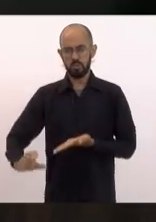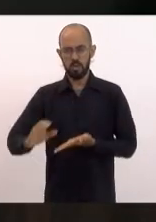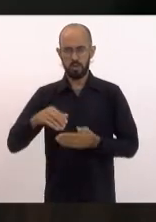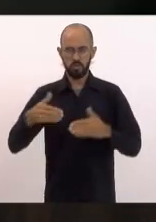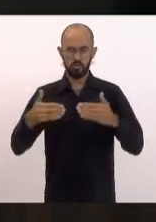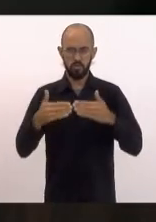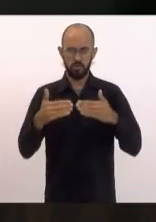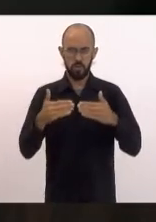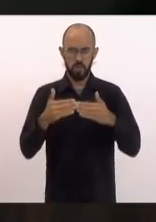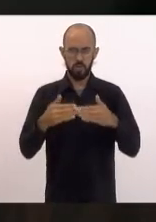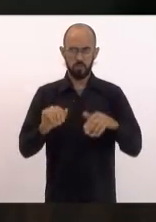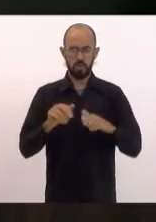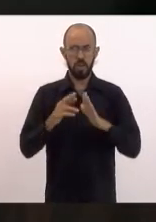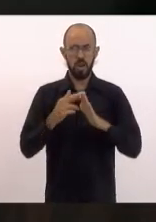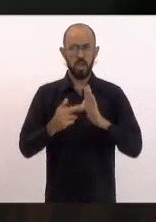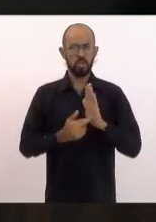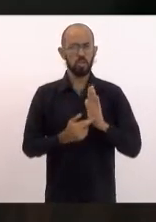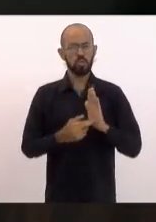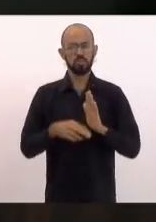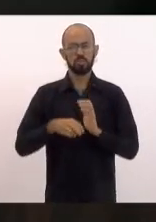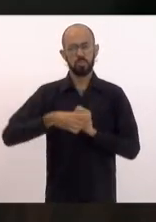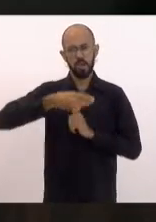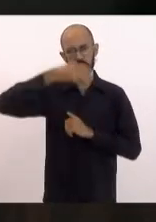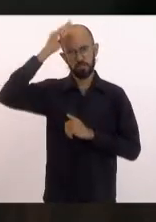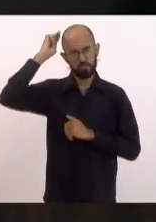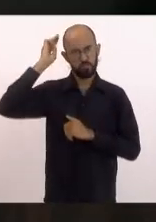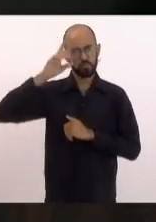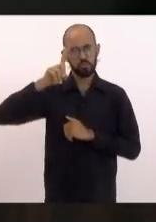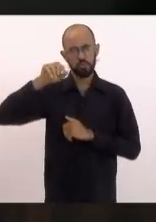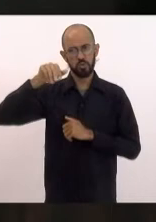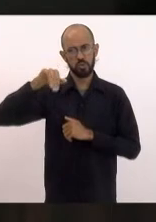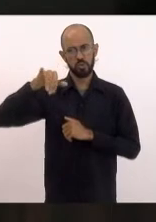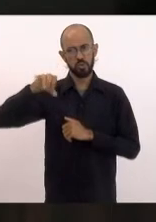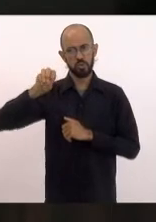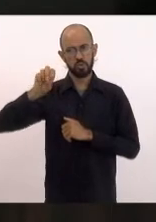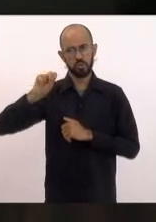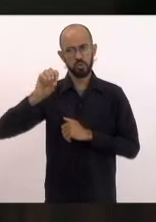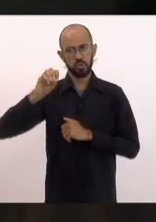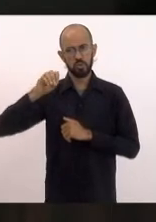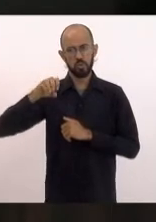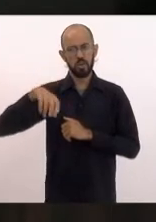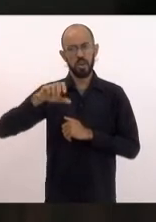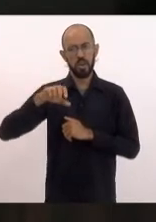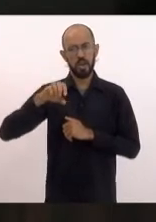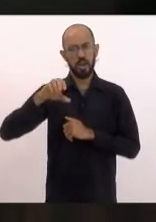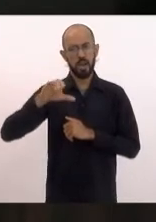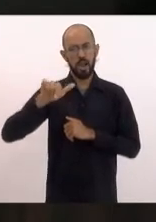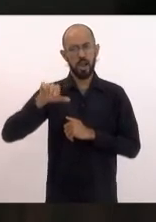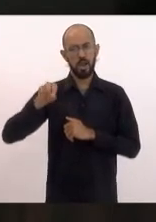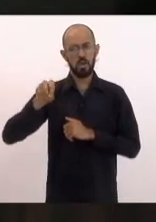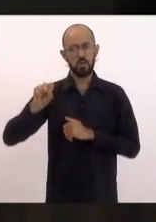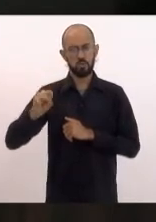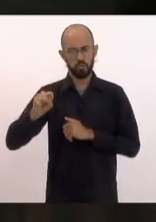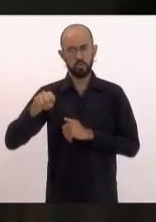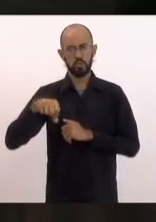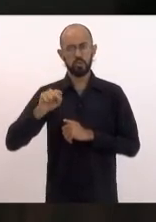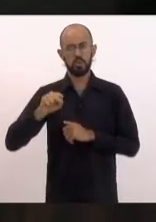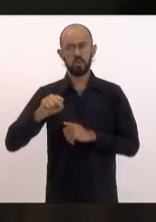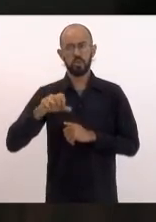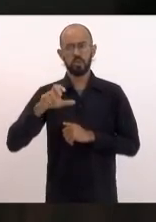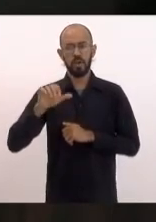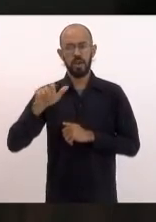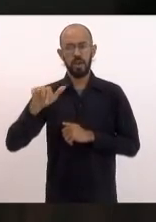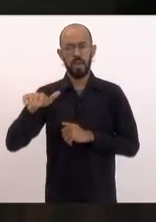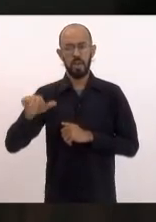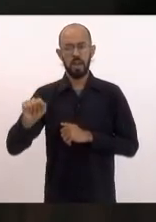controle favorável. Relatores... deputado Márcio Pacheco, Dionísio Lins, Coronel Salema, Carlos Macedo e Márcio Canella. Em discussão, não